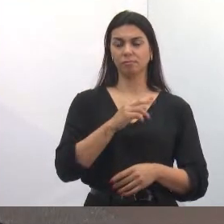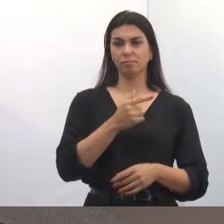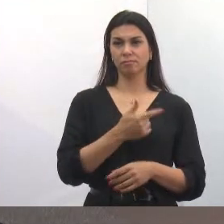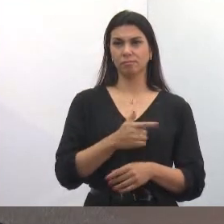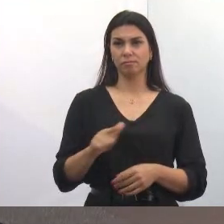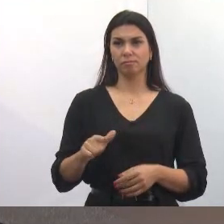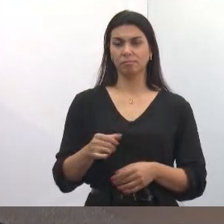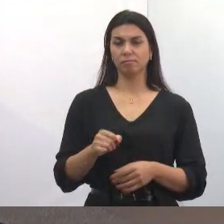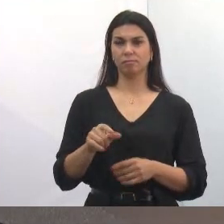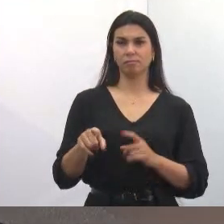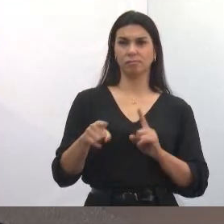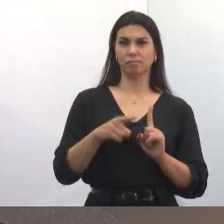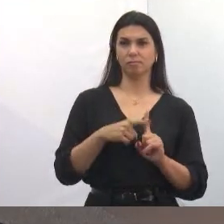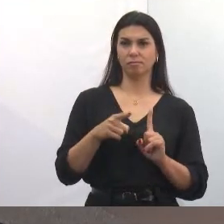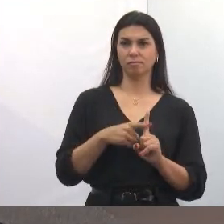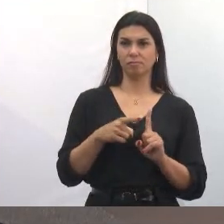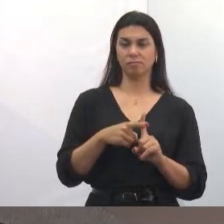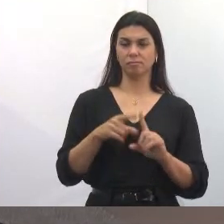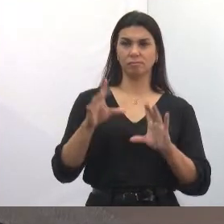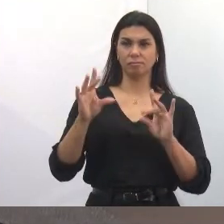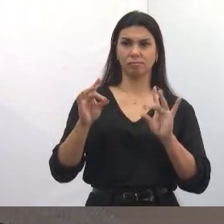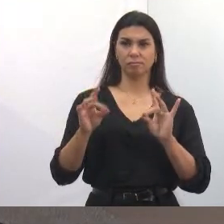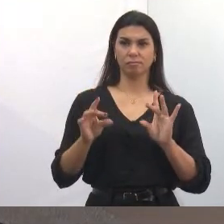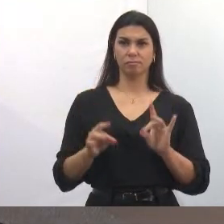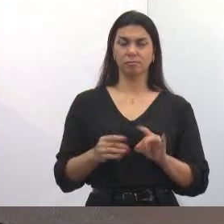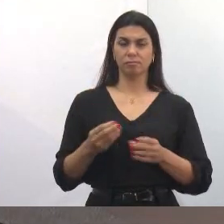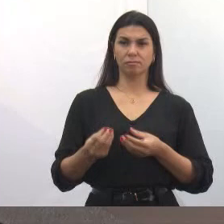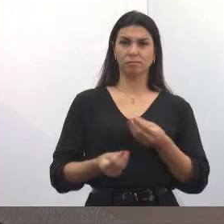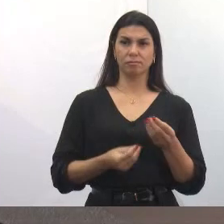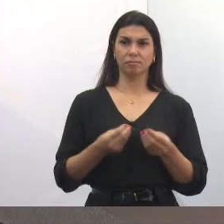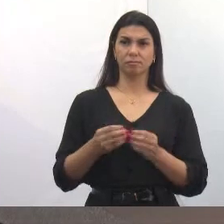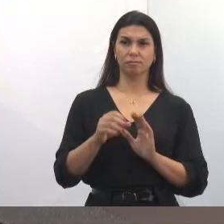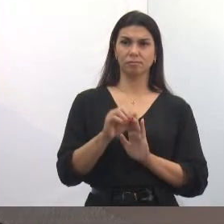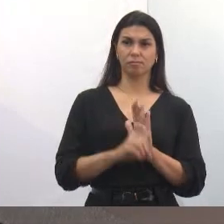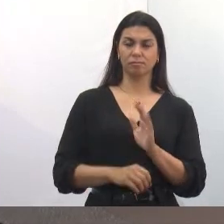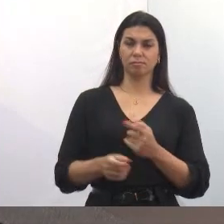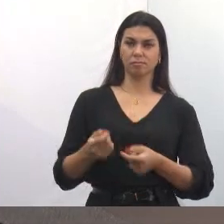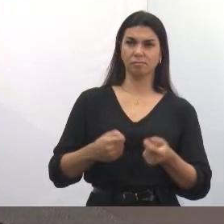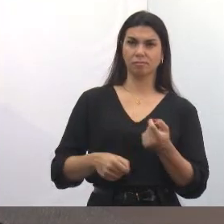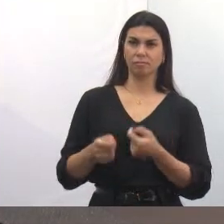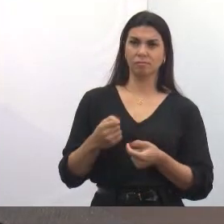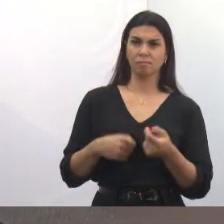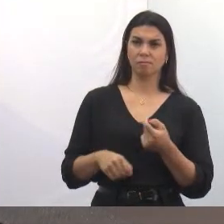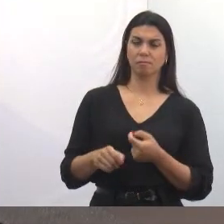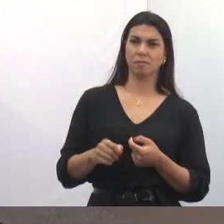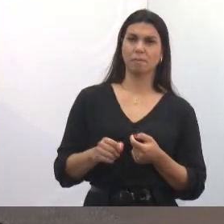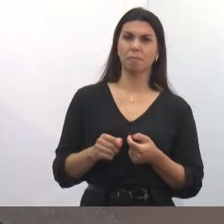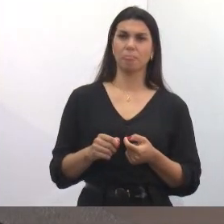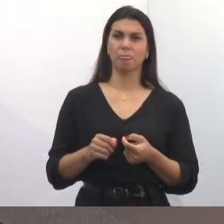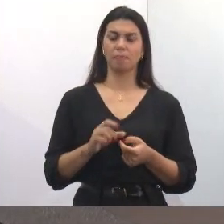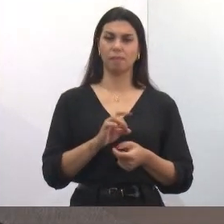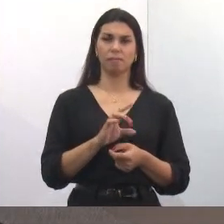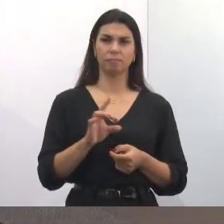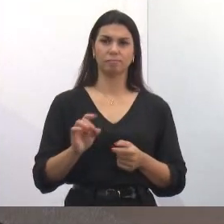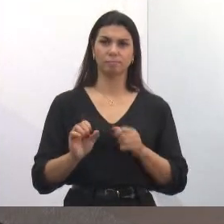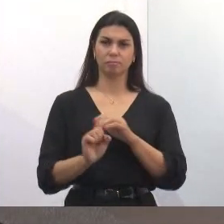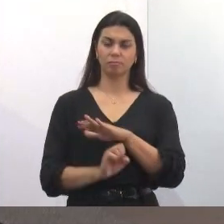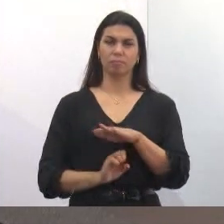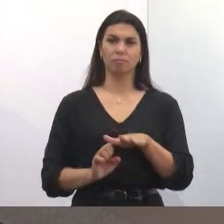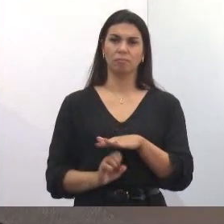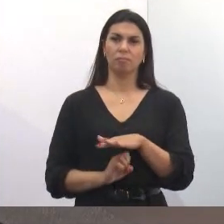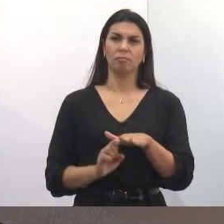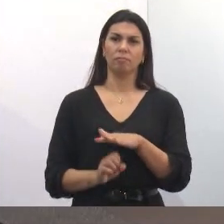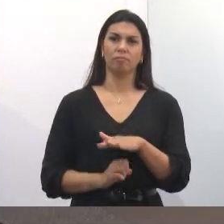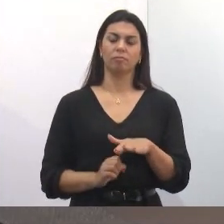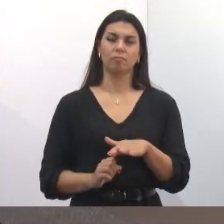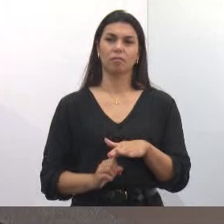caso afirmativo, detalhar de que forma foi oficializado a negociação com a cada empresa e